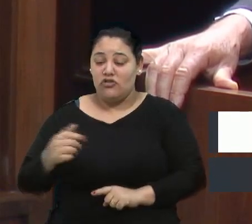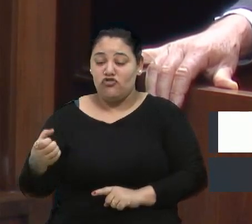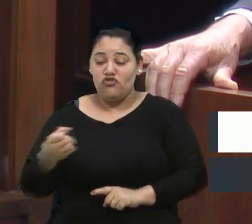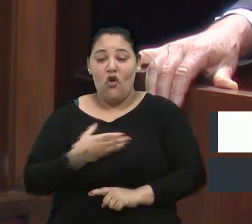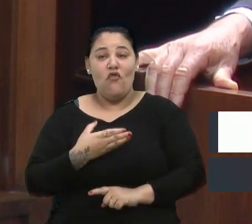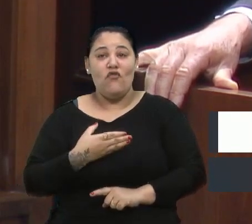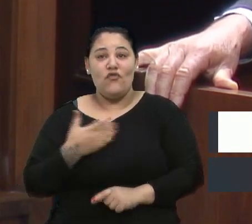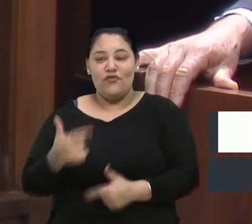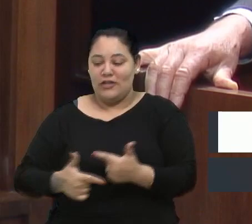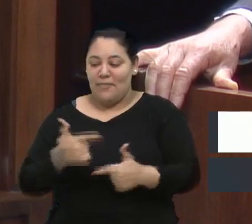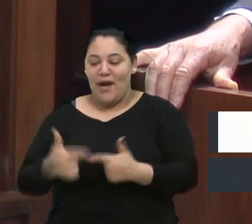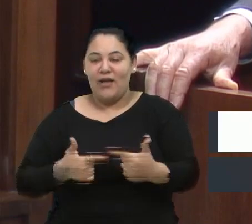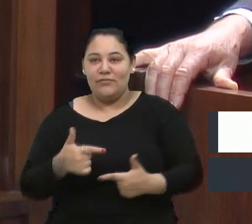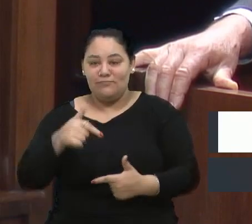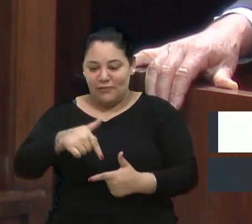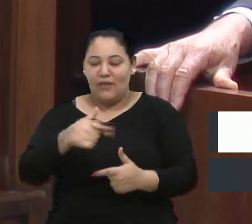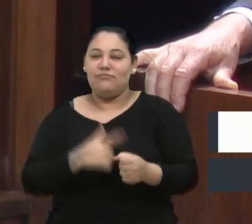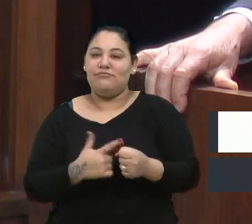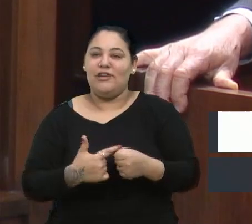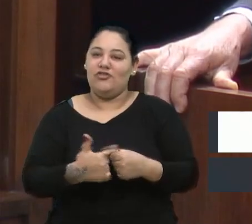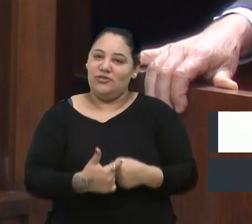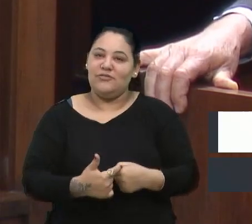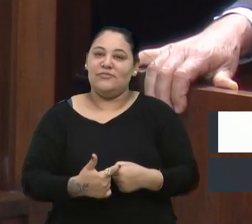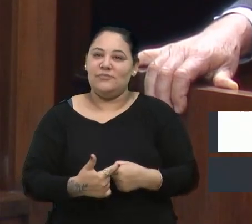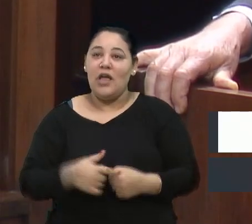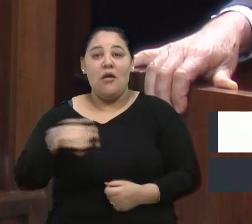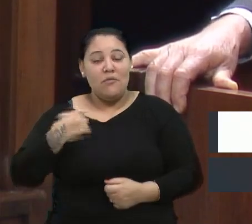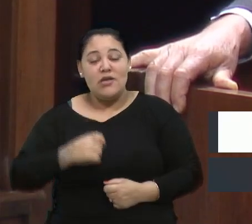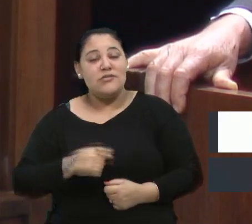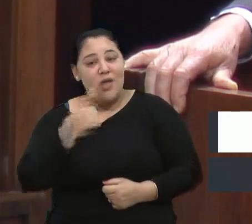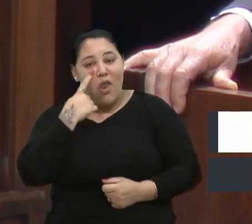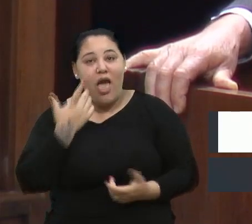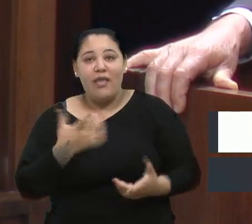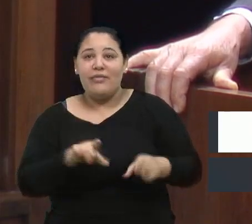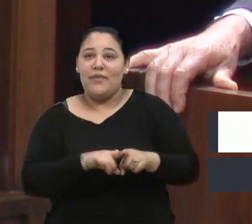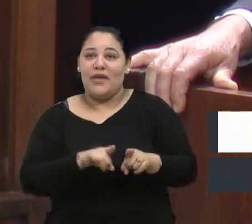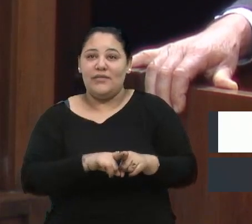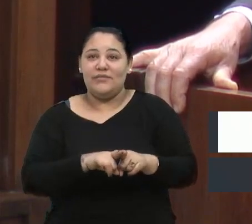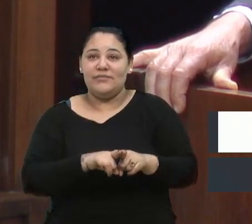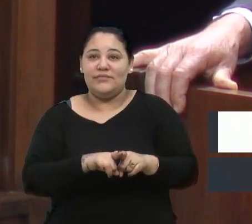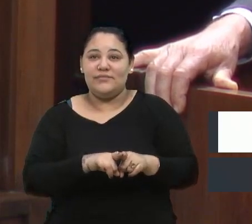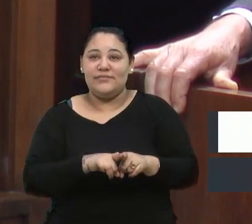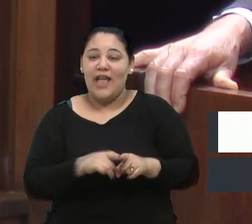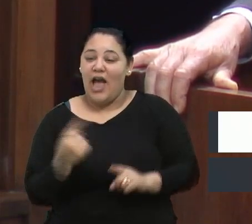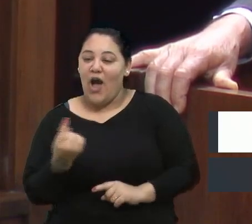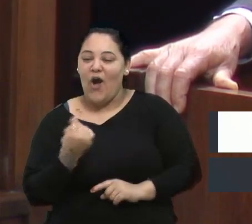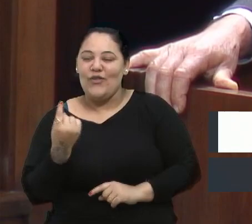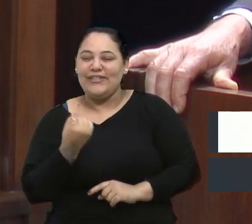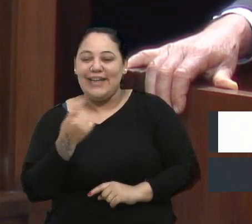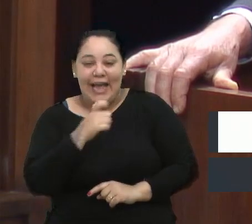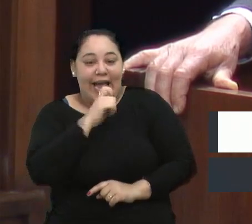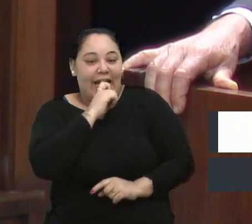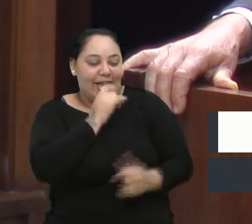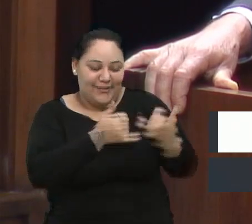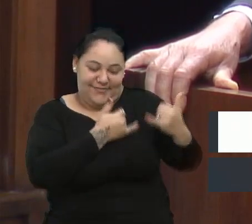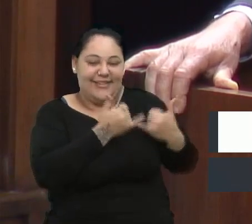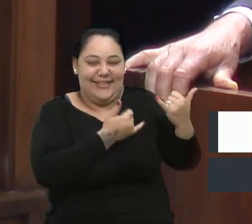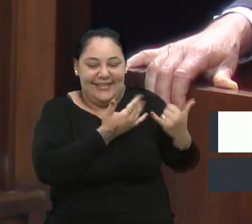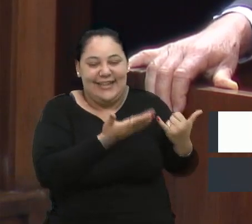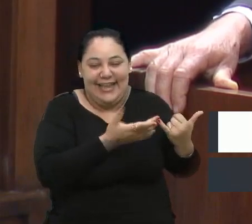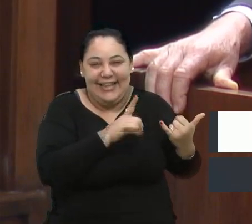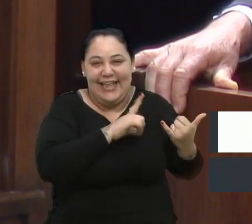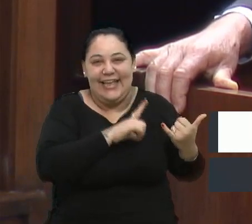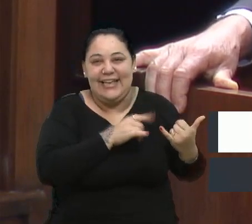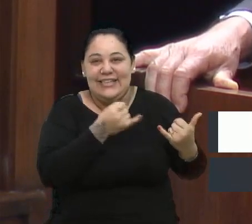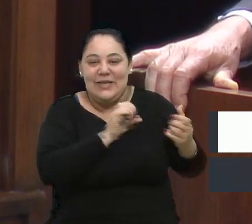empregos na nossa cidade. Tem que se olhar isso. A única inveja de brincadeira que eu fico, se nós pudéssemos, estava